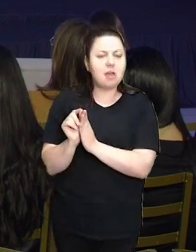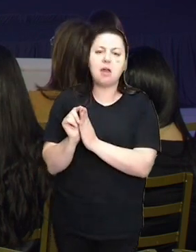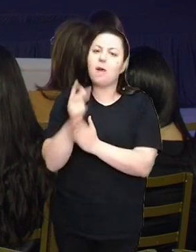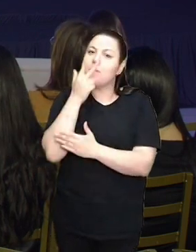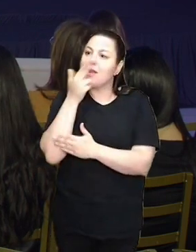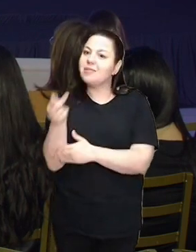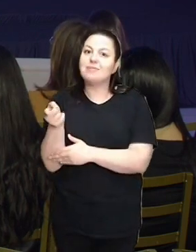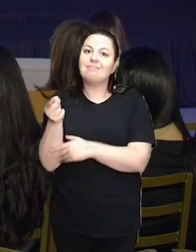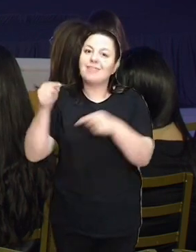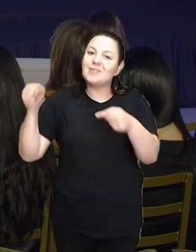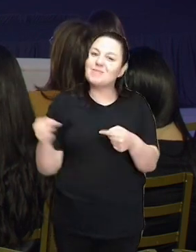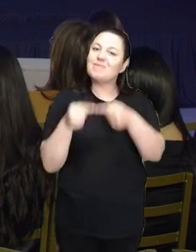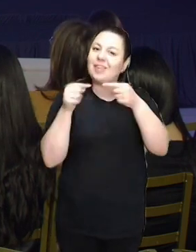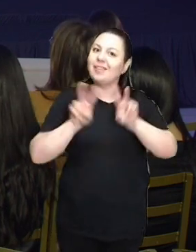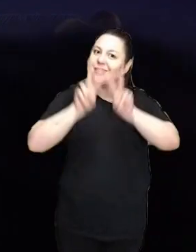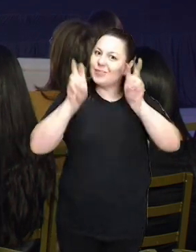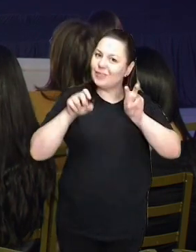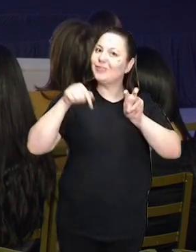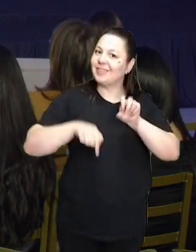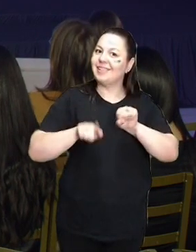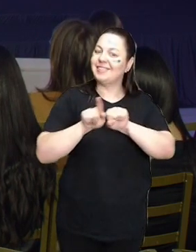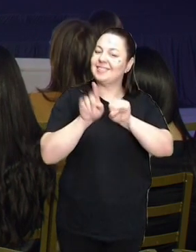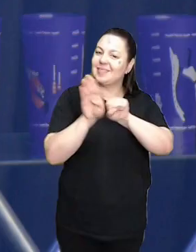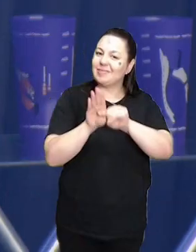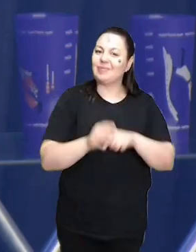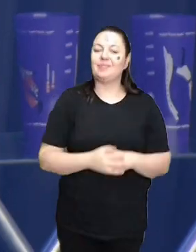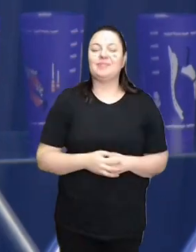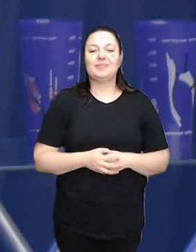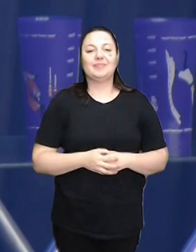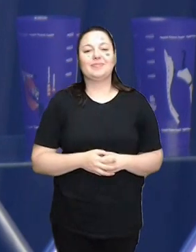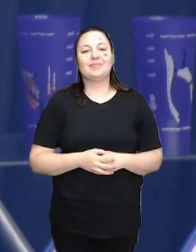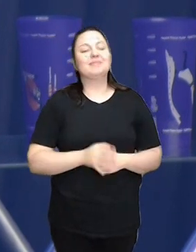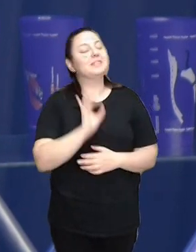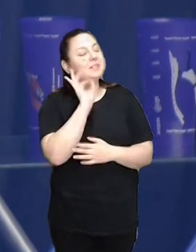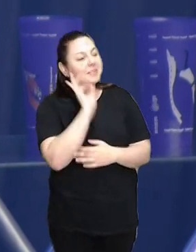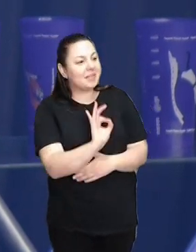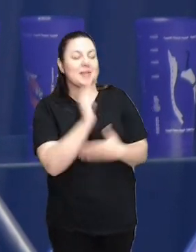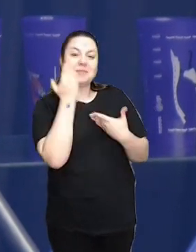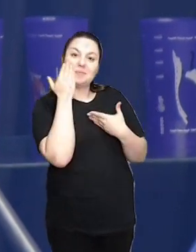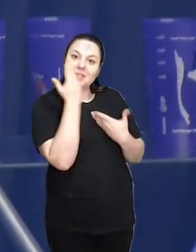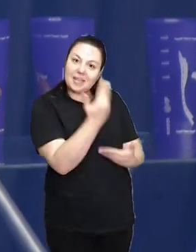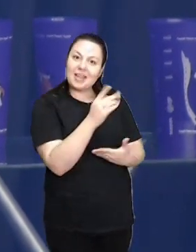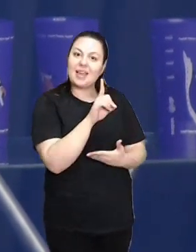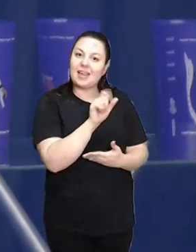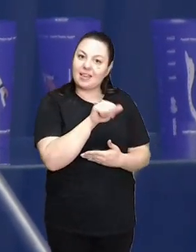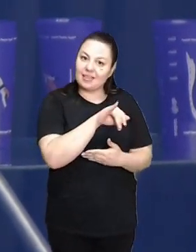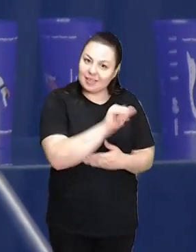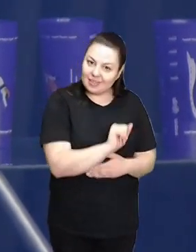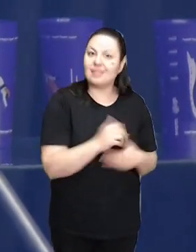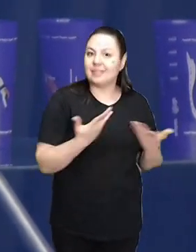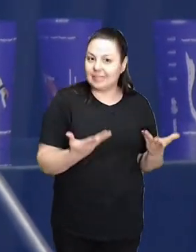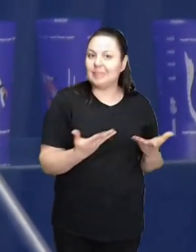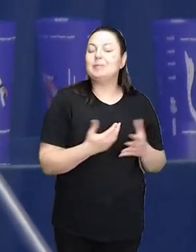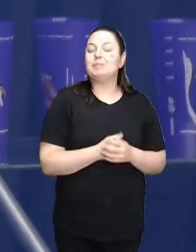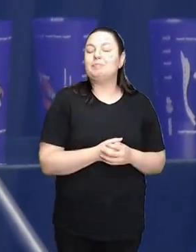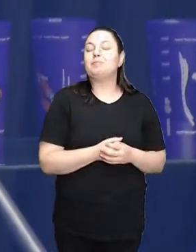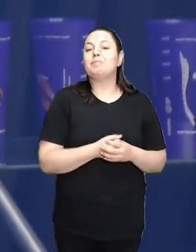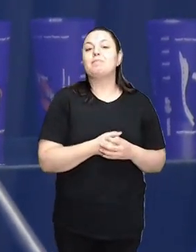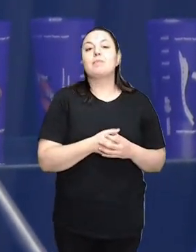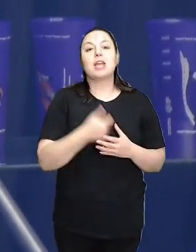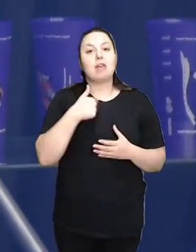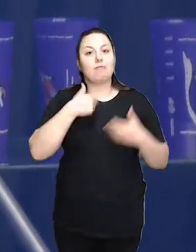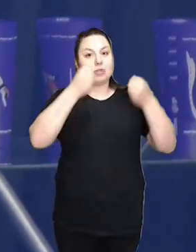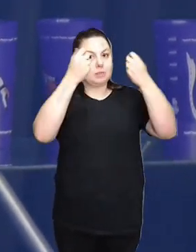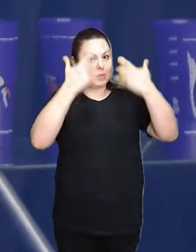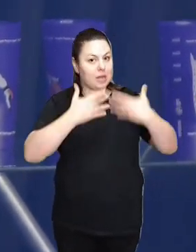Social Good Brasil, né? Exato, obrigado, Dani, obrigado pela presença de todos vocês. Eu vou me descrever brevemente para aqueles que possam entender um pouco. Eu sou